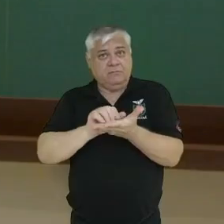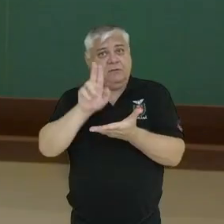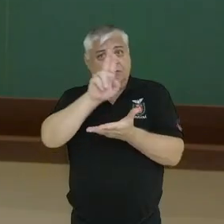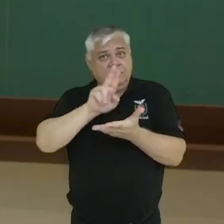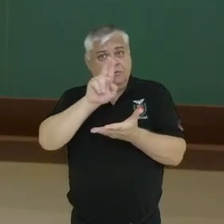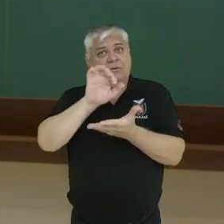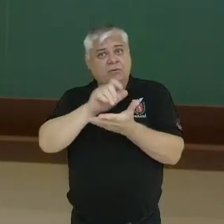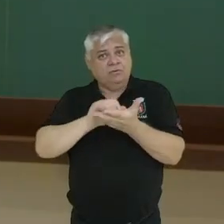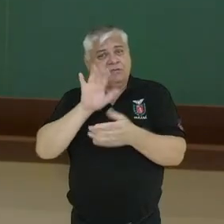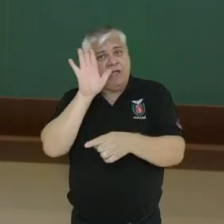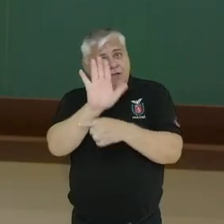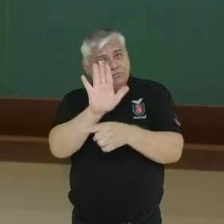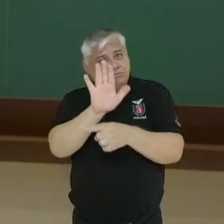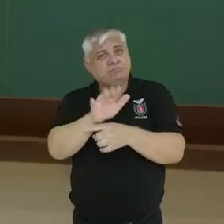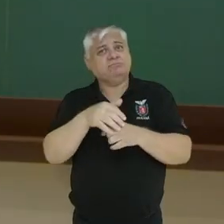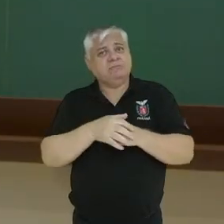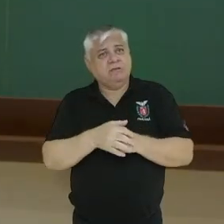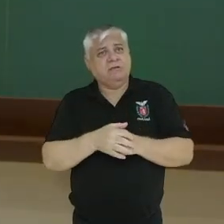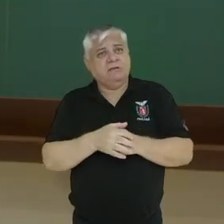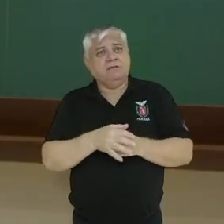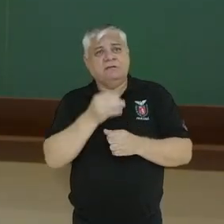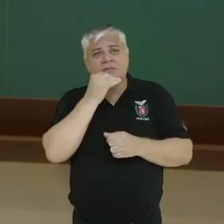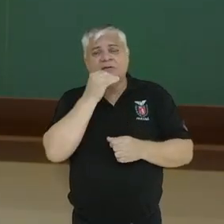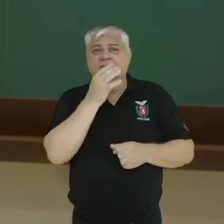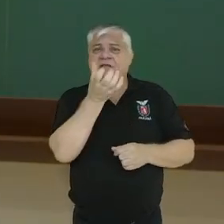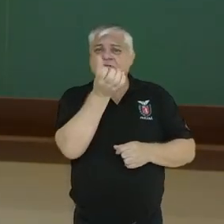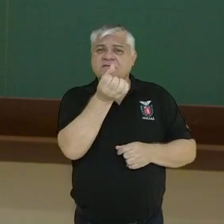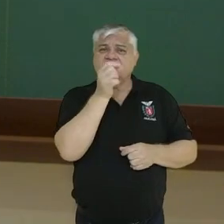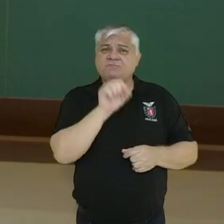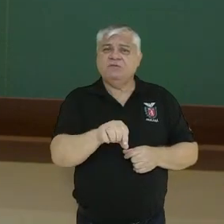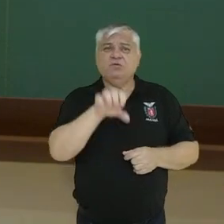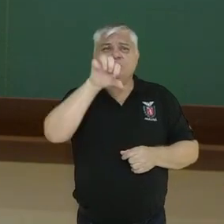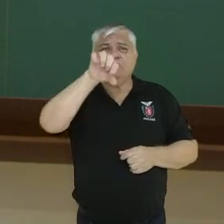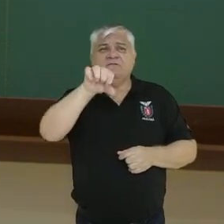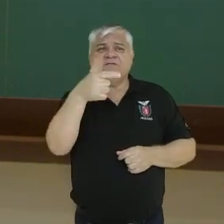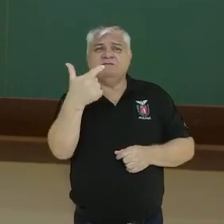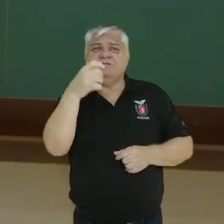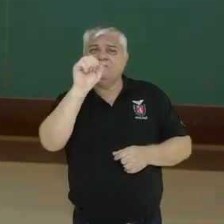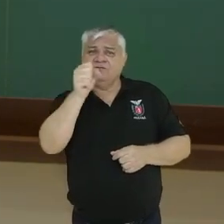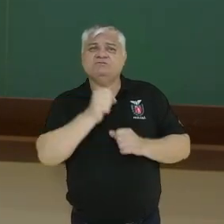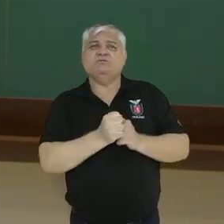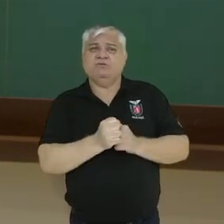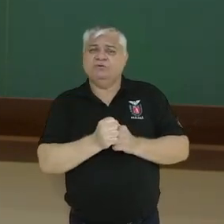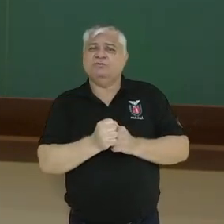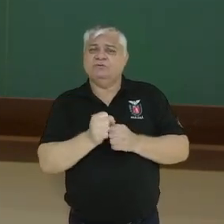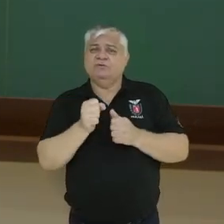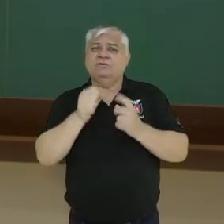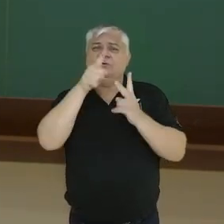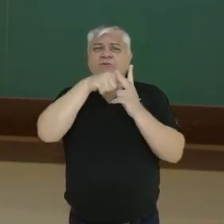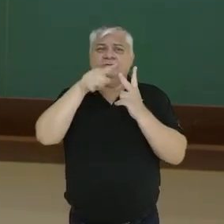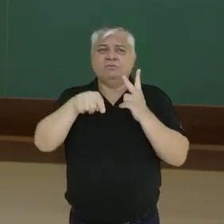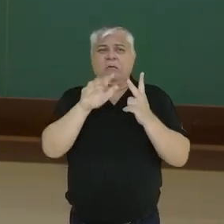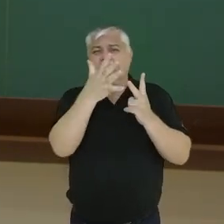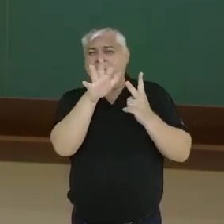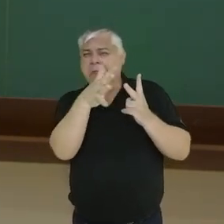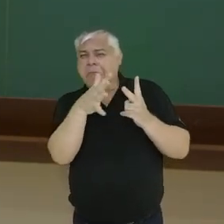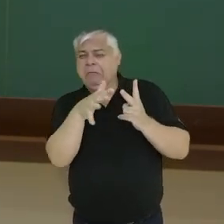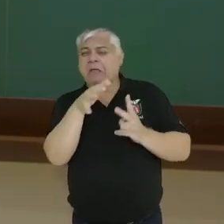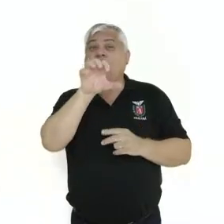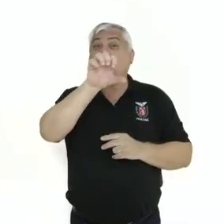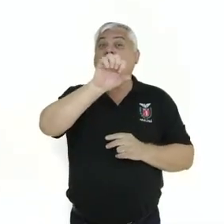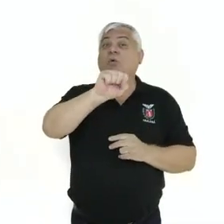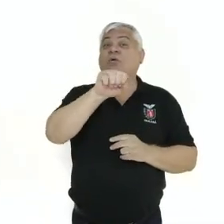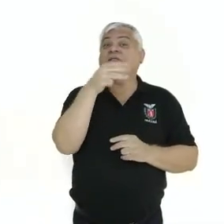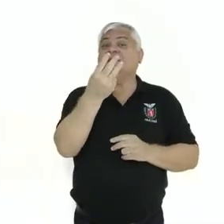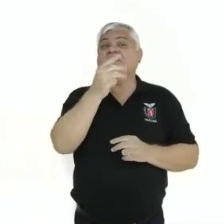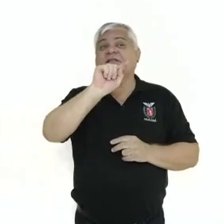porque facilita, tá bom? A calculadora facilita a nossa vida, então utilize ela. Então, o diâmetro aproximadamente, tá bom?